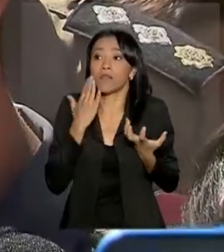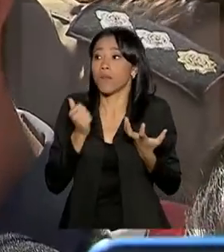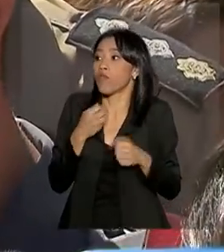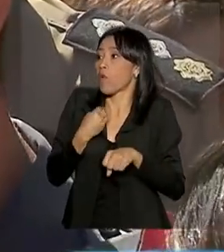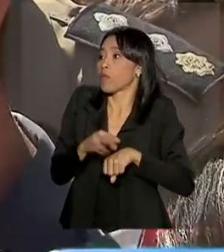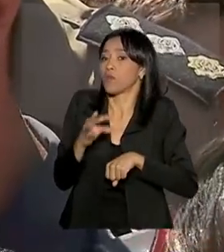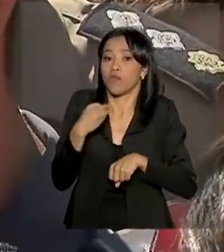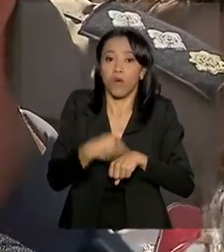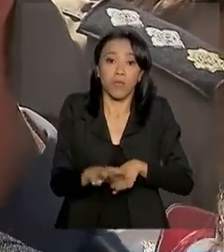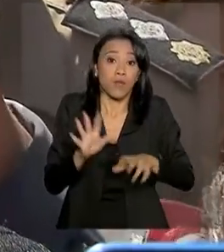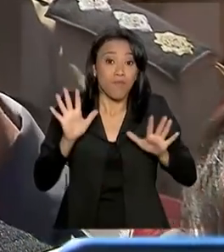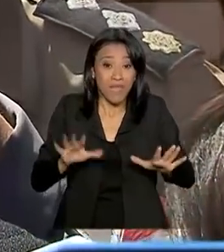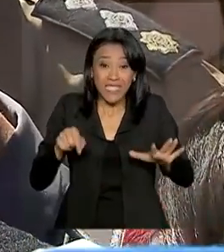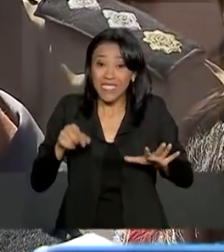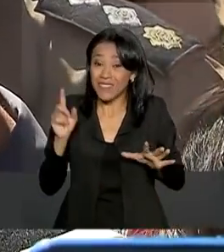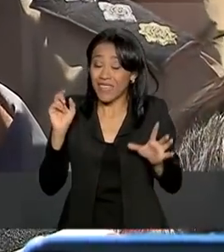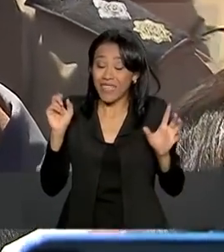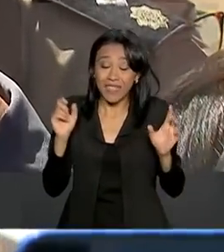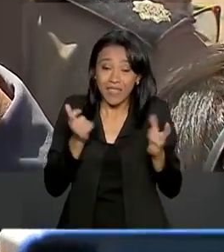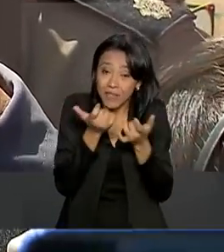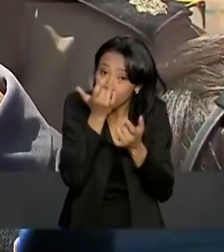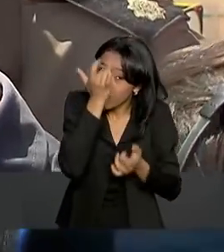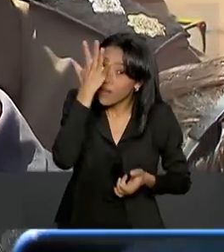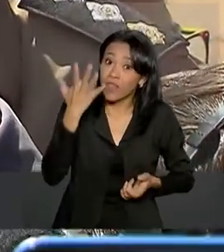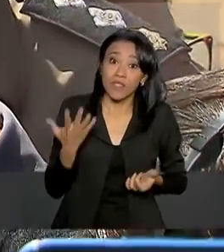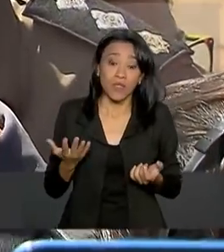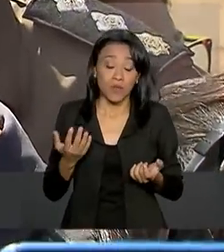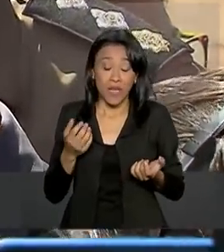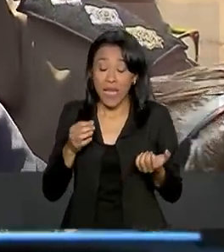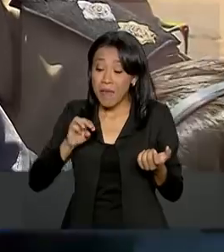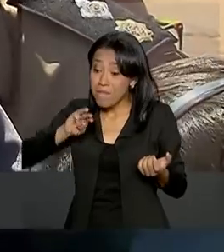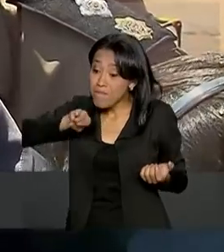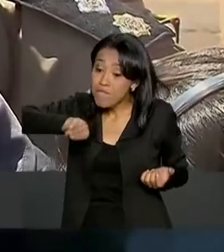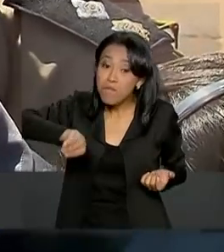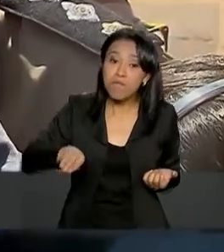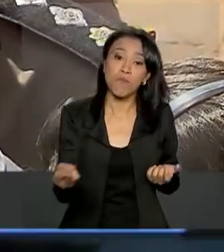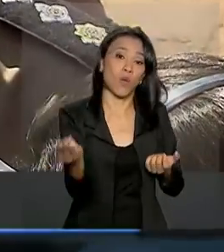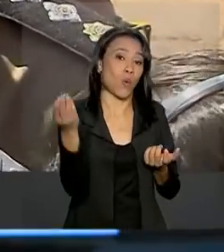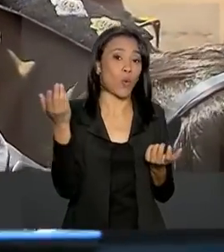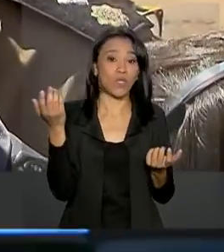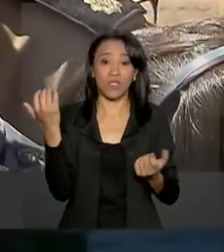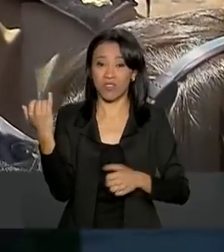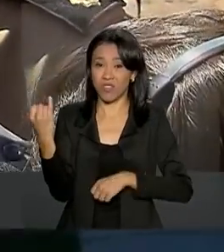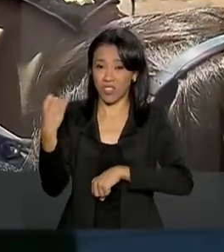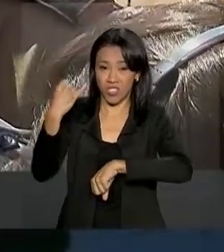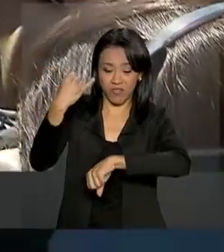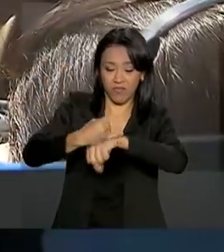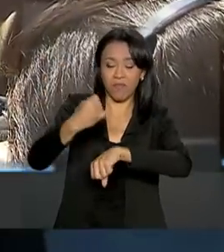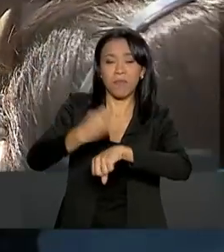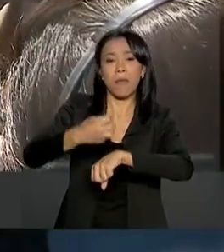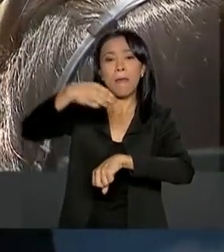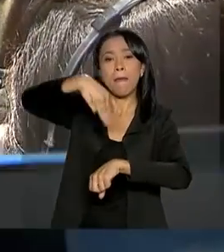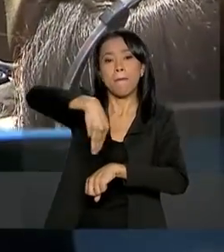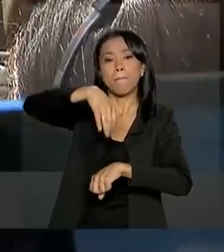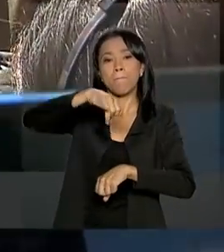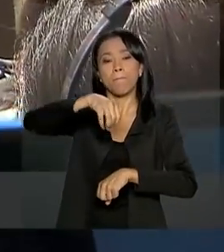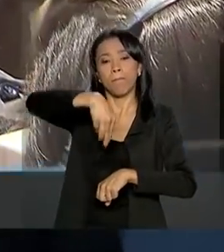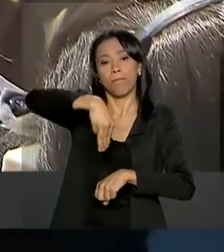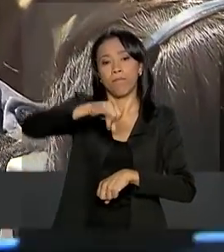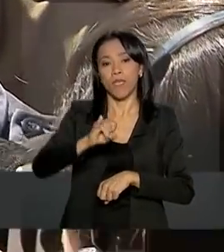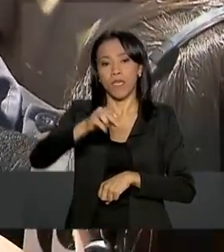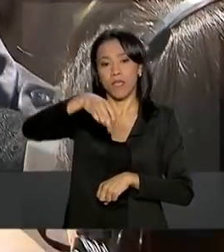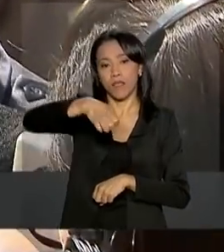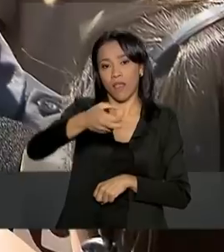de atuação é um tipo de atuação muito delicado. A gente está falando de milhões de rejeitos de minério de ferro, a gente trabalha